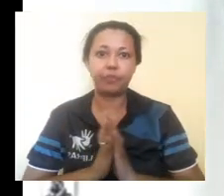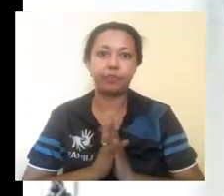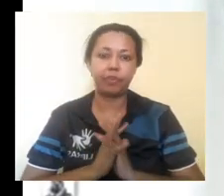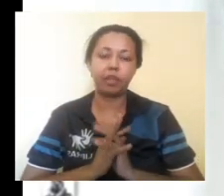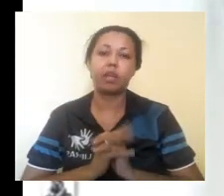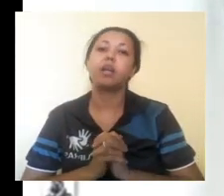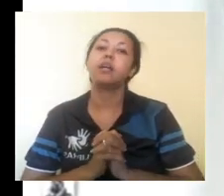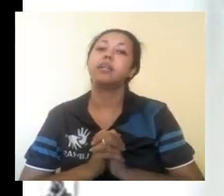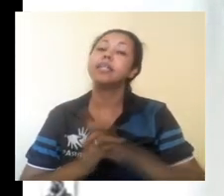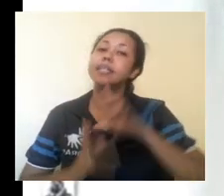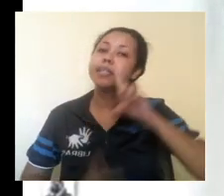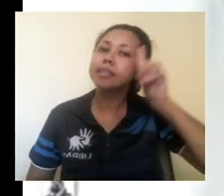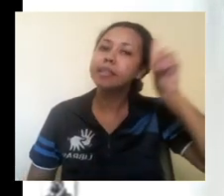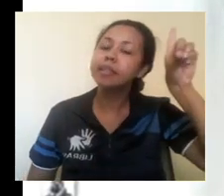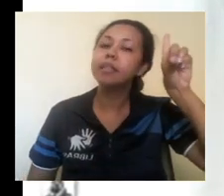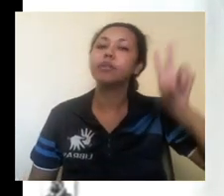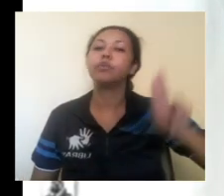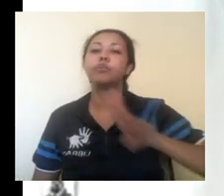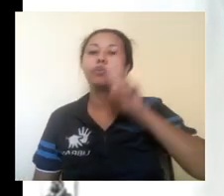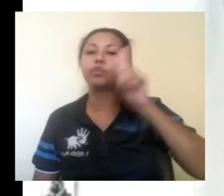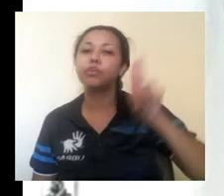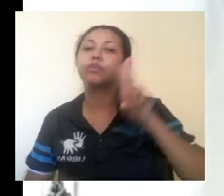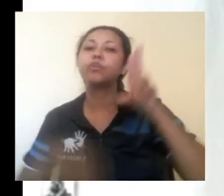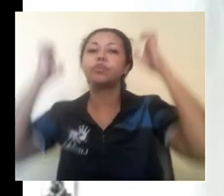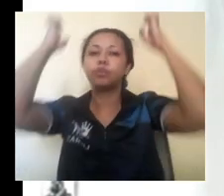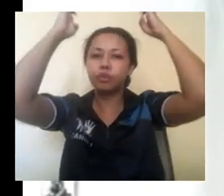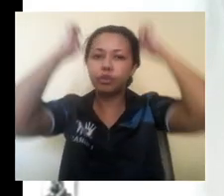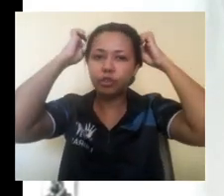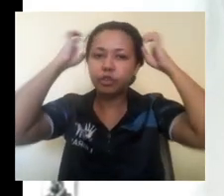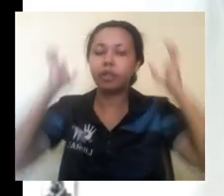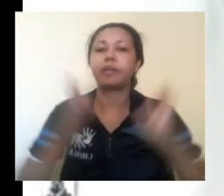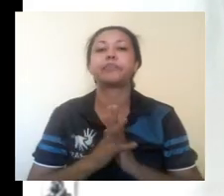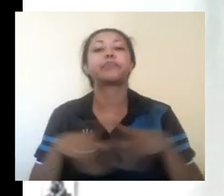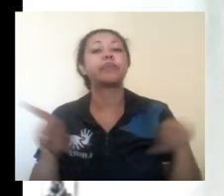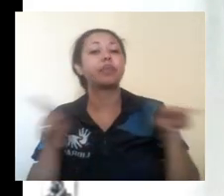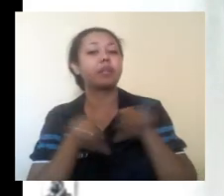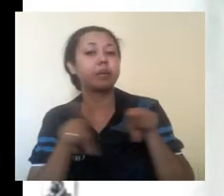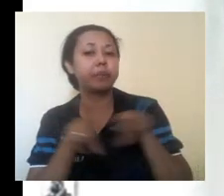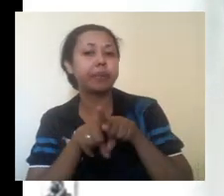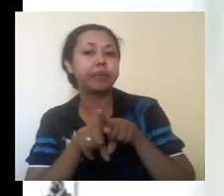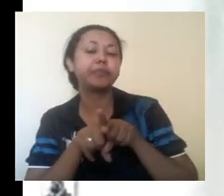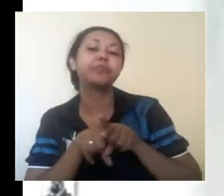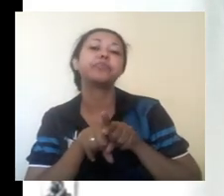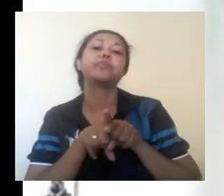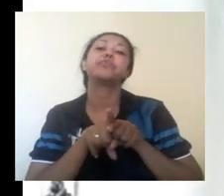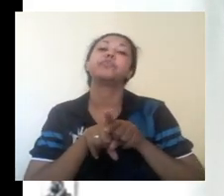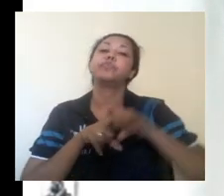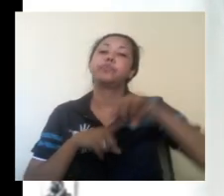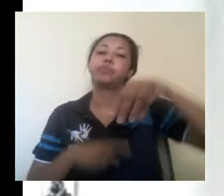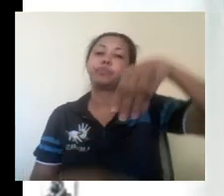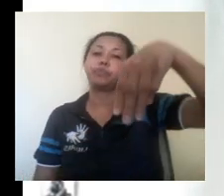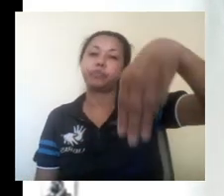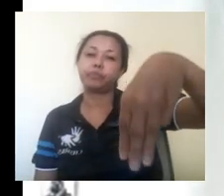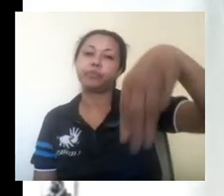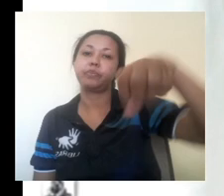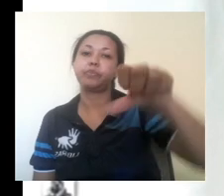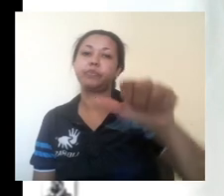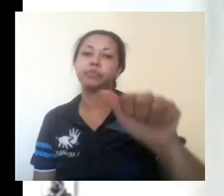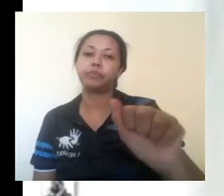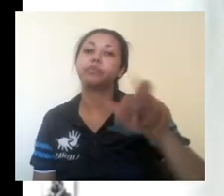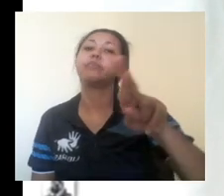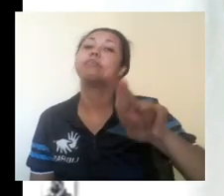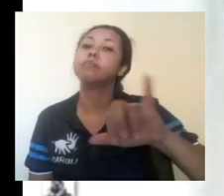ela sabia quem estava com ela. Maria, a mãe de Jesus, os 4 evangelhos falam sobre ela. Maria